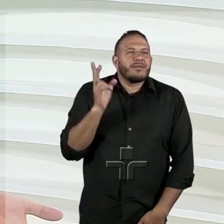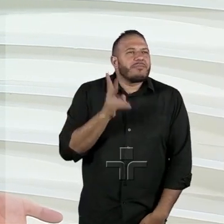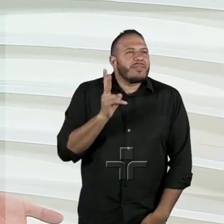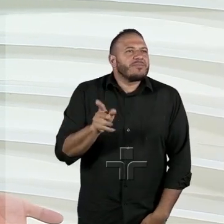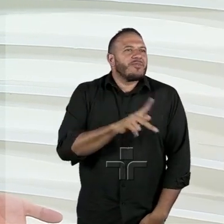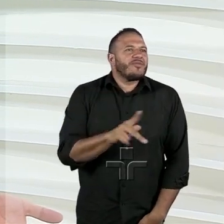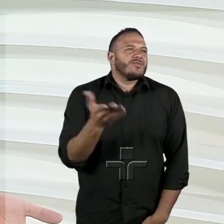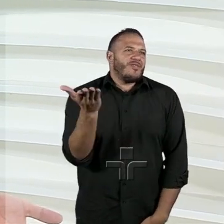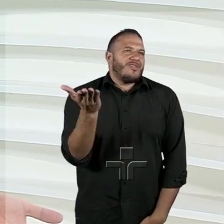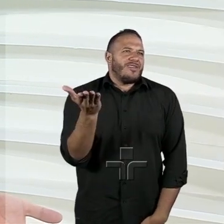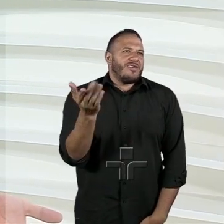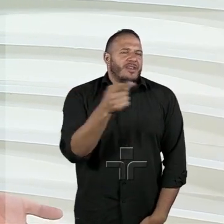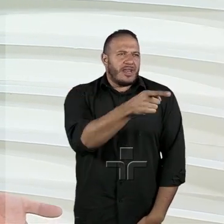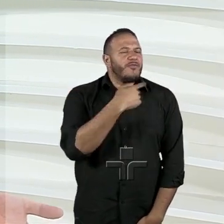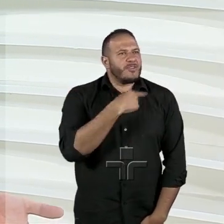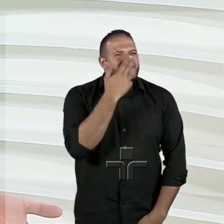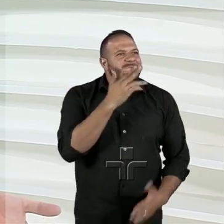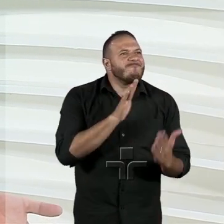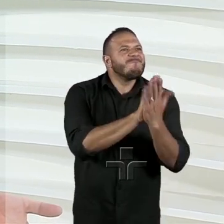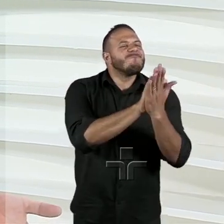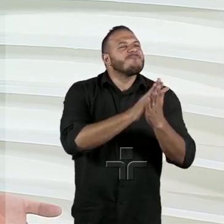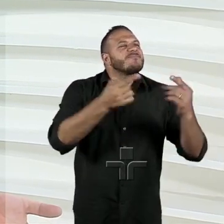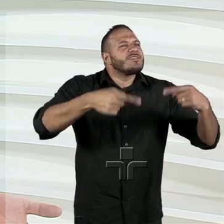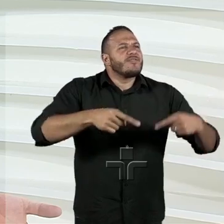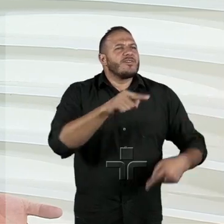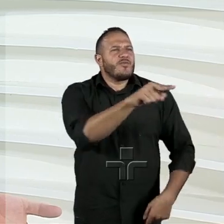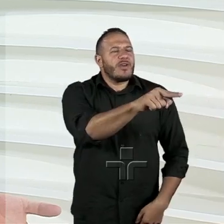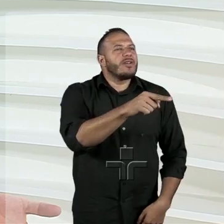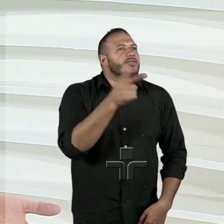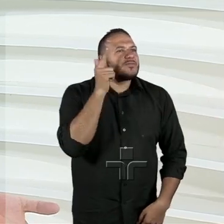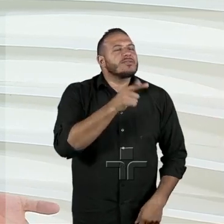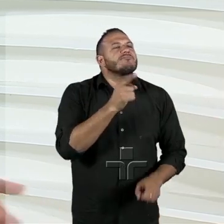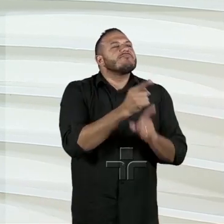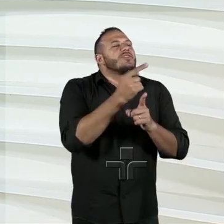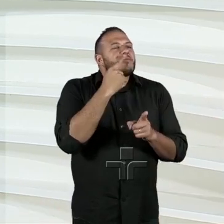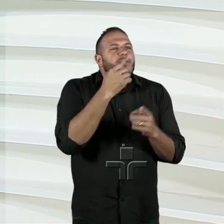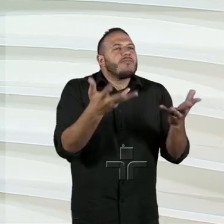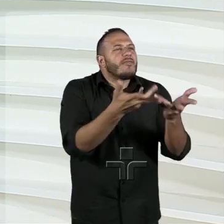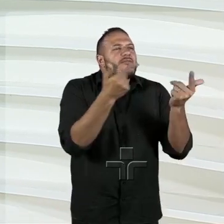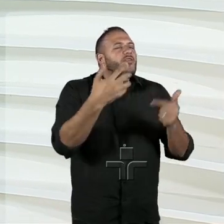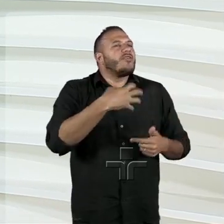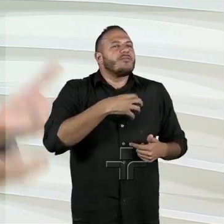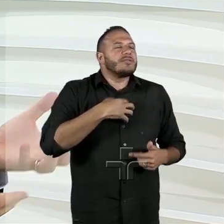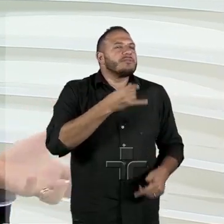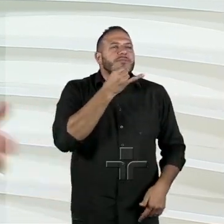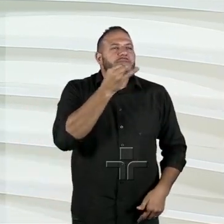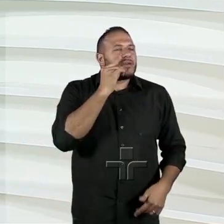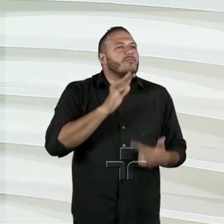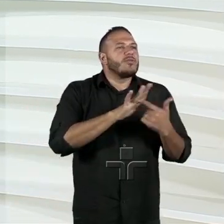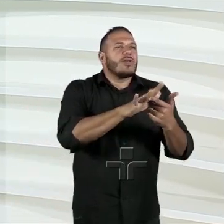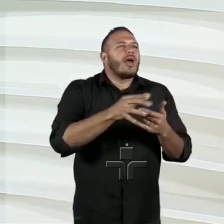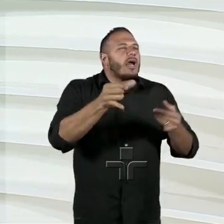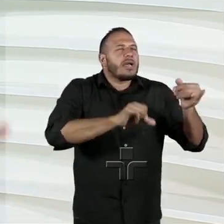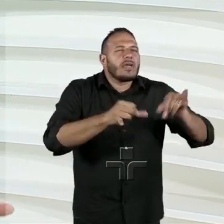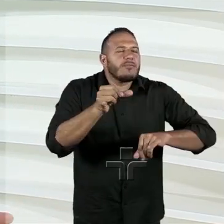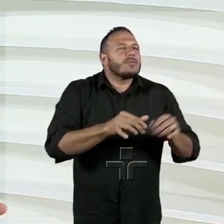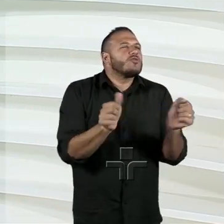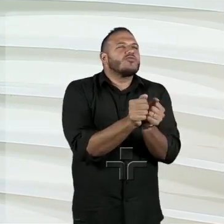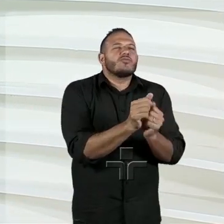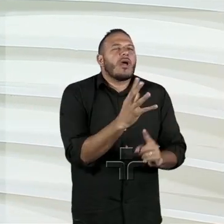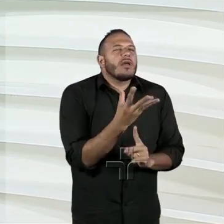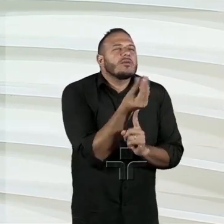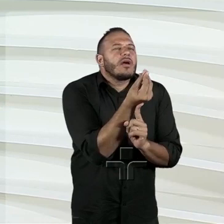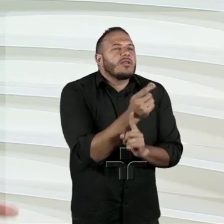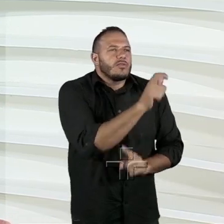escola que foi desafiada e que encontrou uma grande forma de, por exemplo, trazer química com arte, com a história de uma